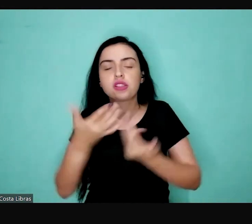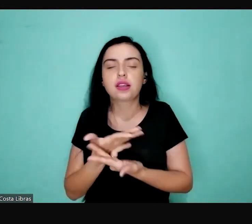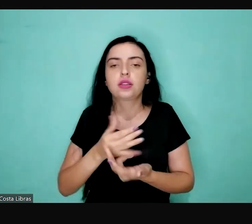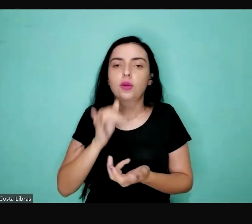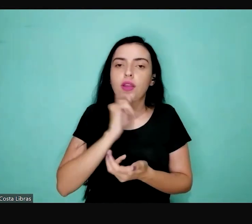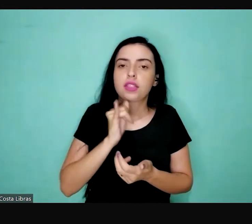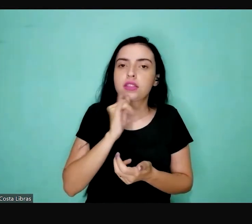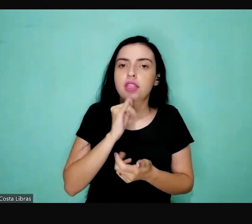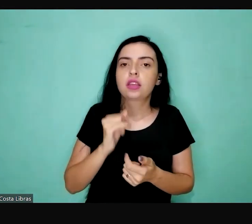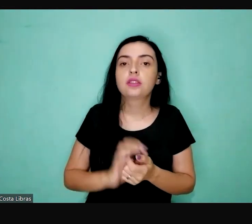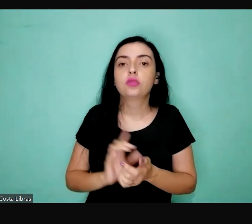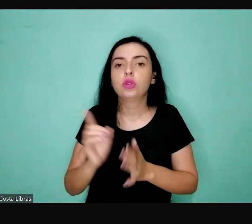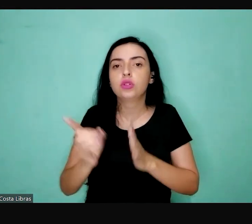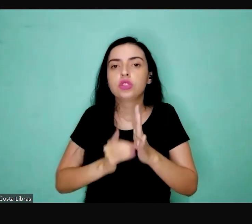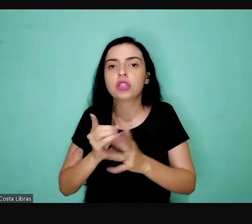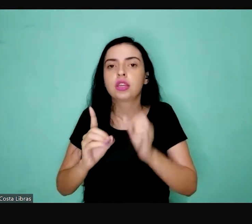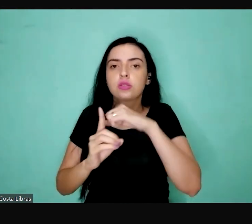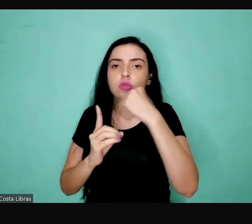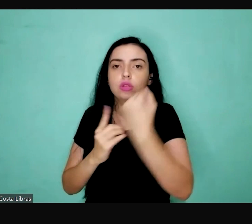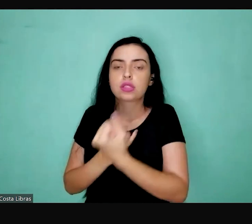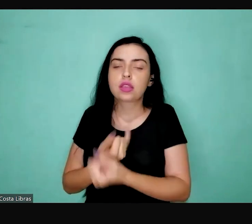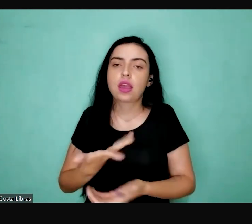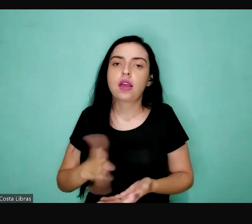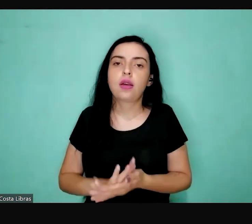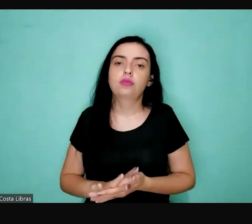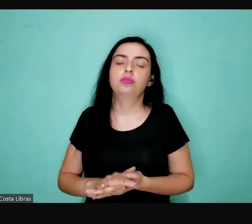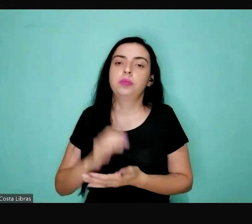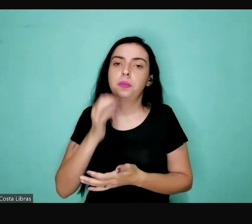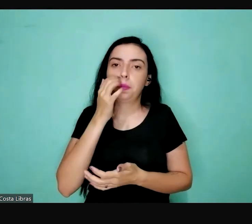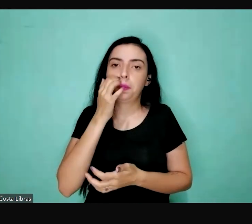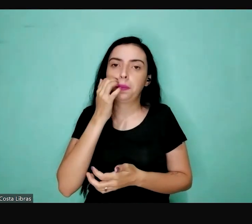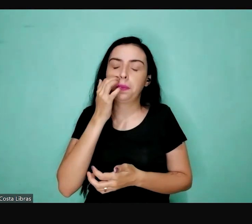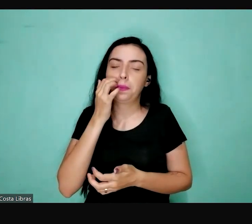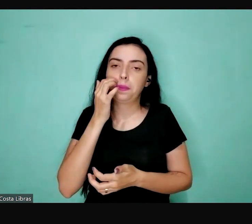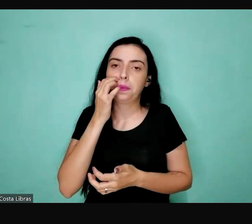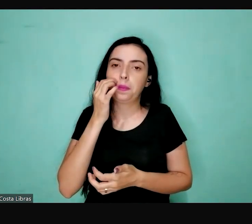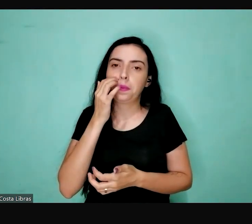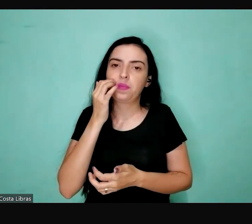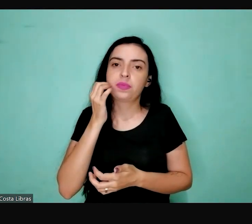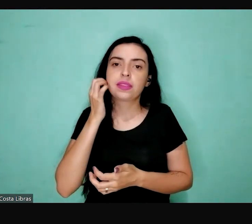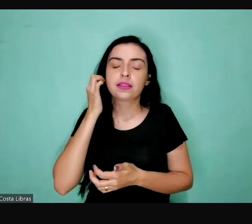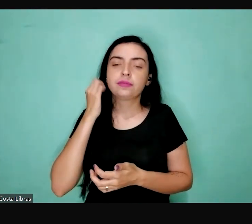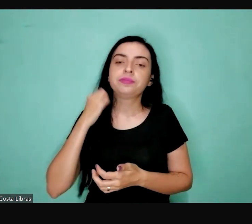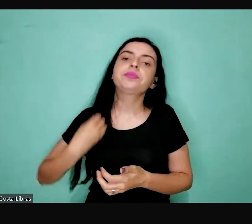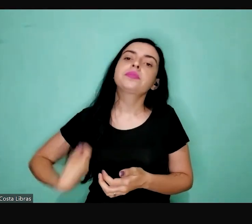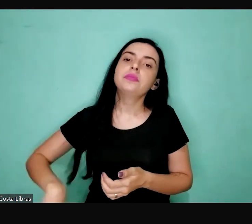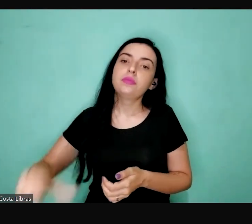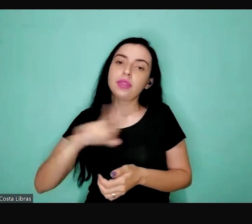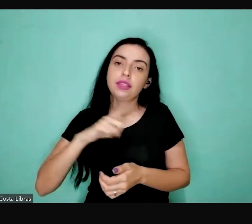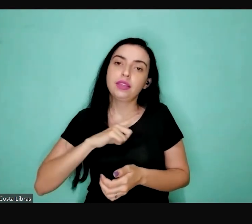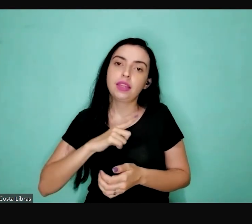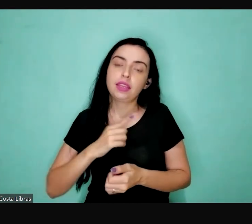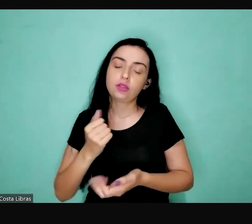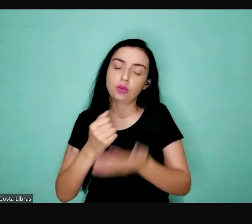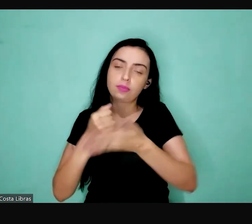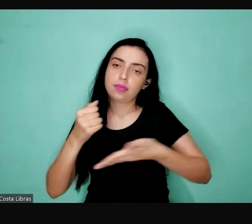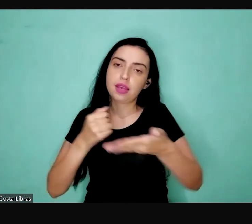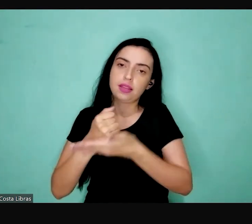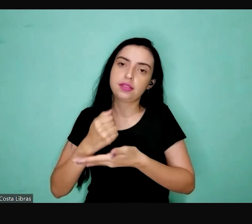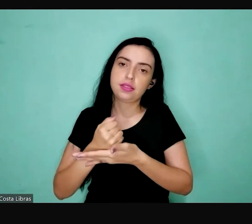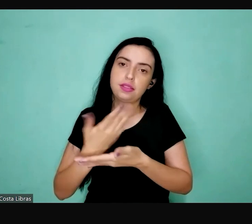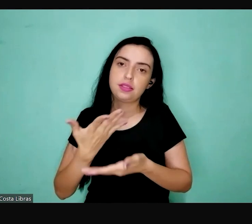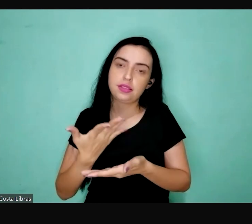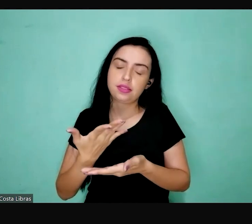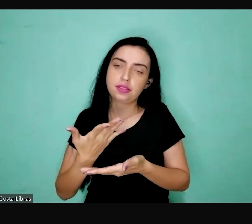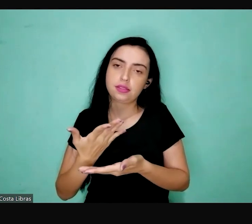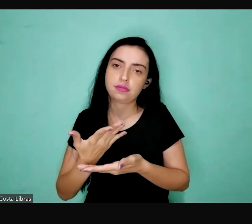direitos sociais, há pouco eu citei o previdenciário, vou voltar a citar, né, tem, princípios constitucionais como o custeio prévio